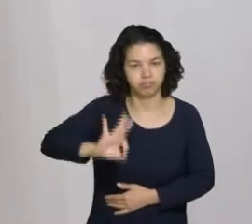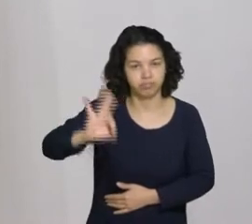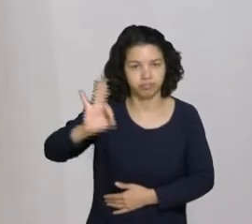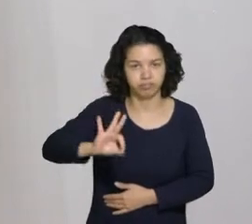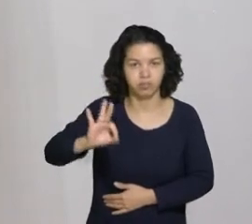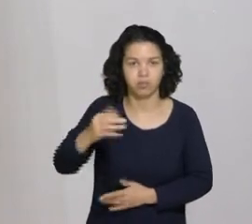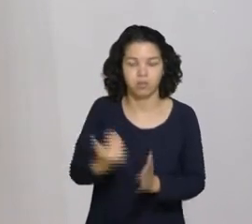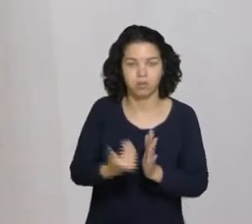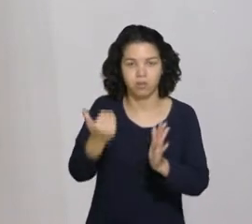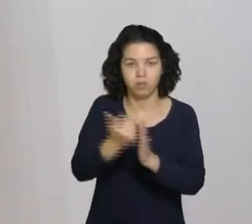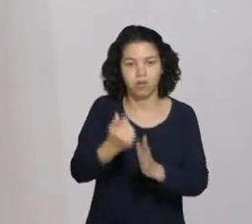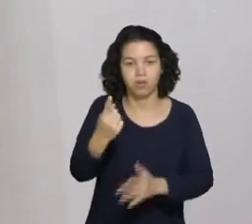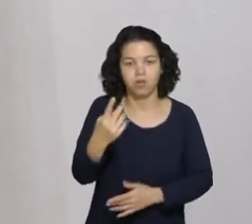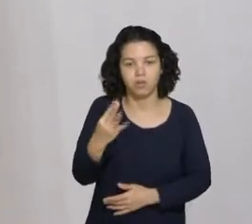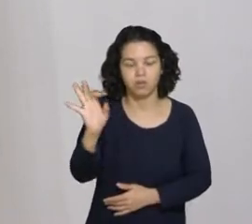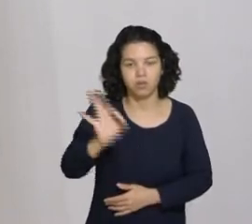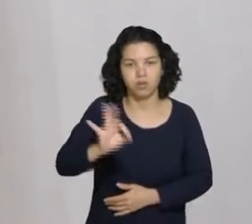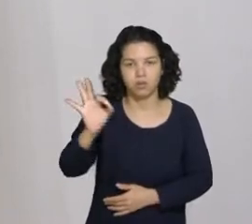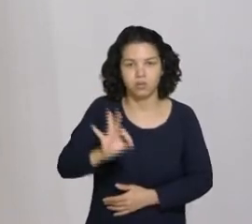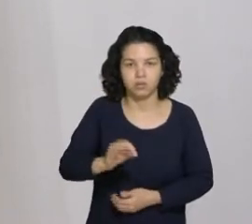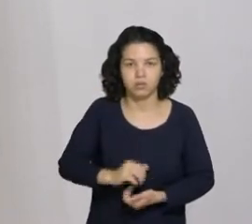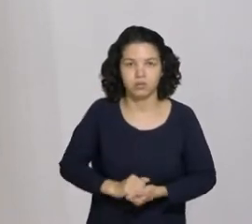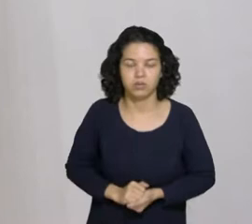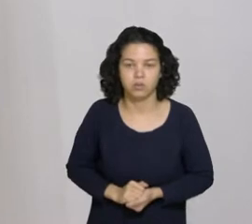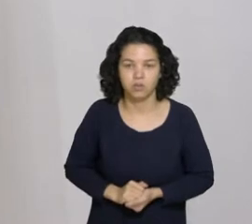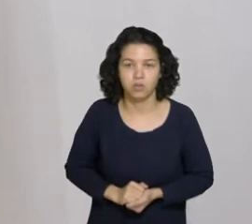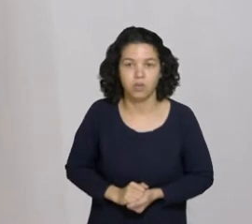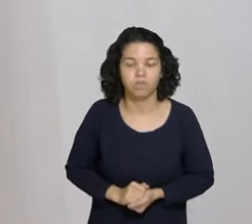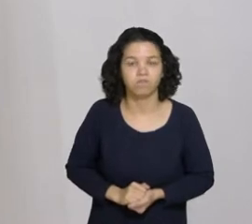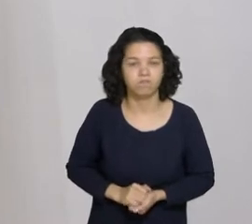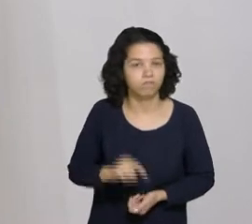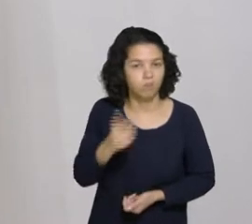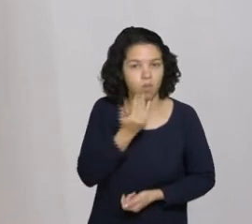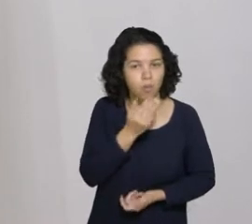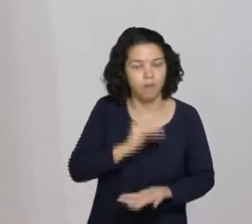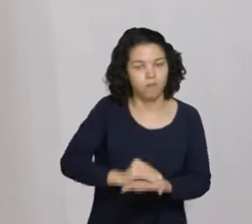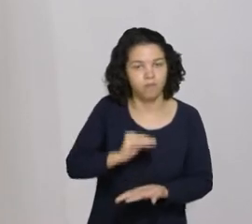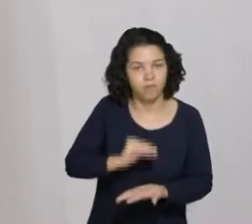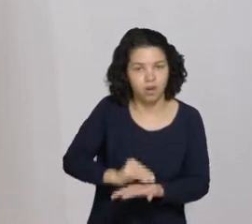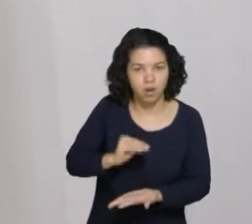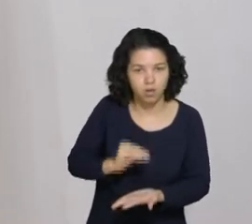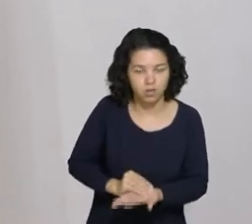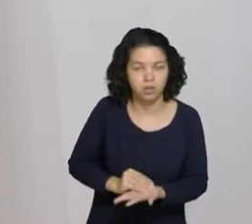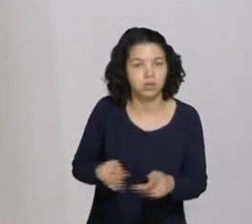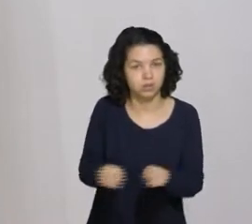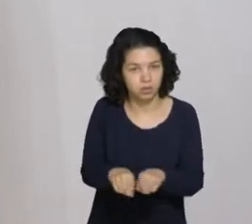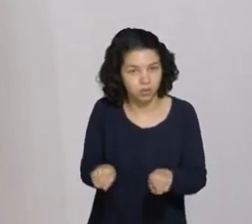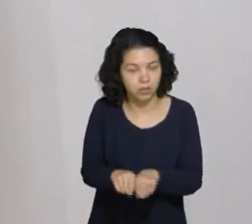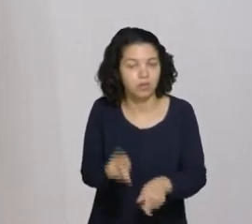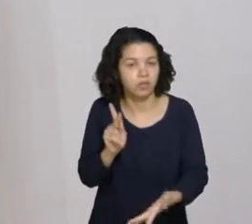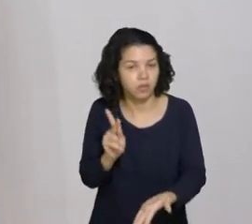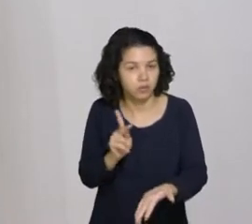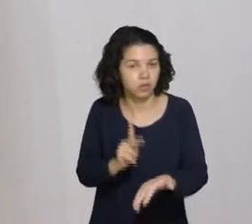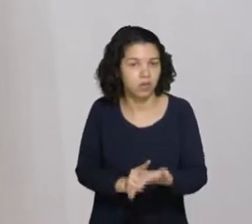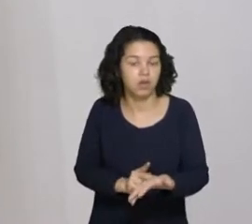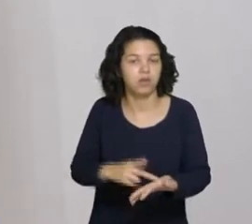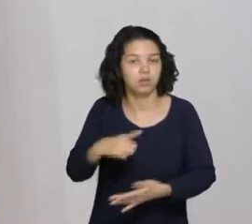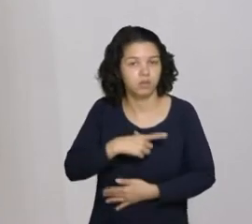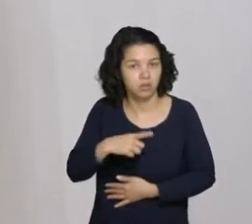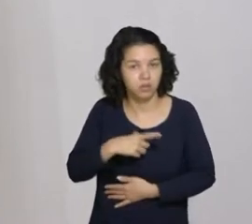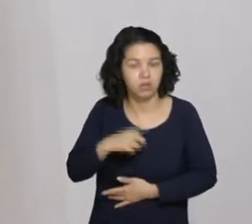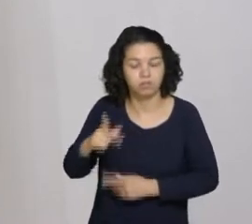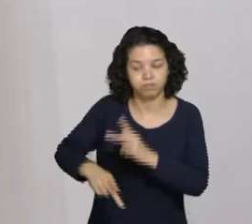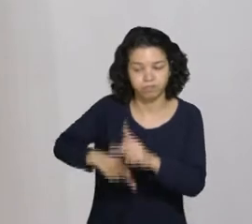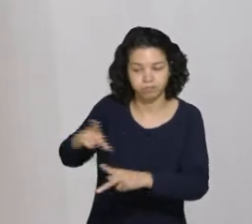para quatro porcento a quantidade insuficiente de comida também é uma realidade presente entre os